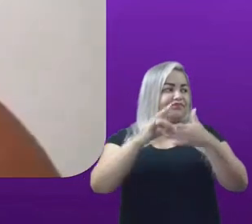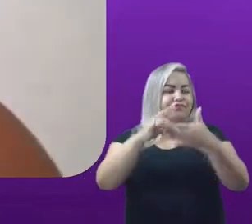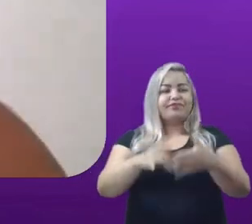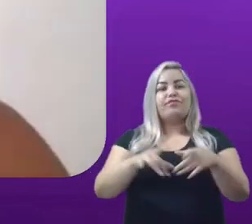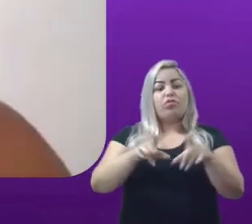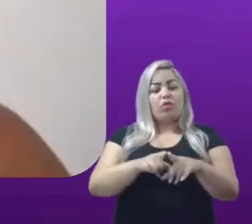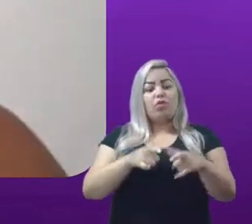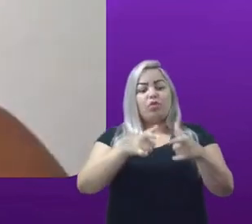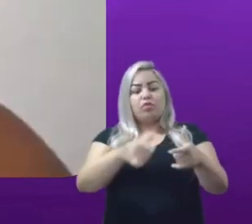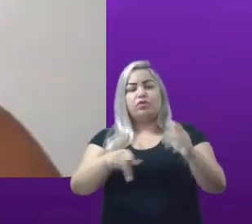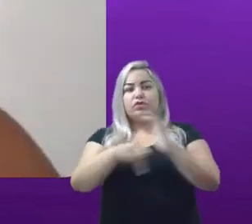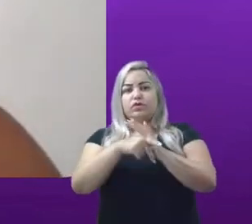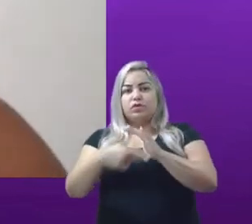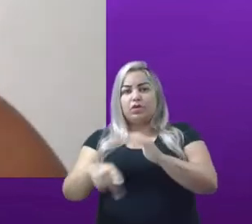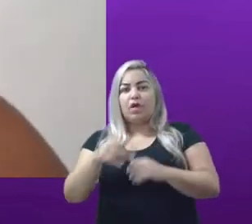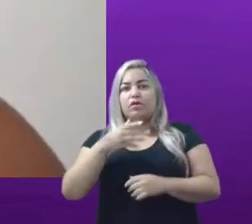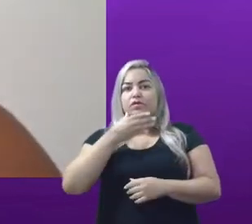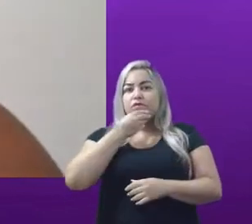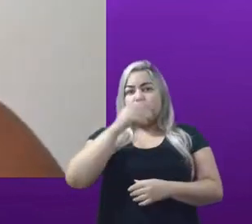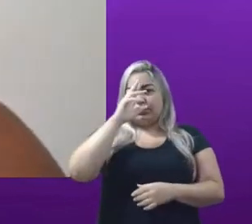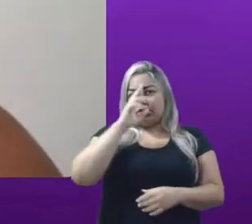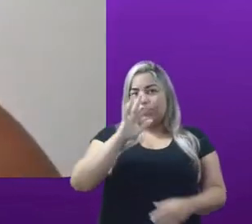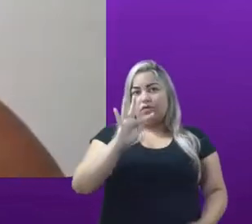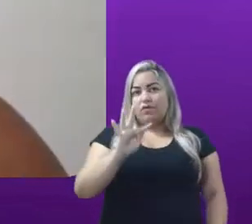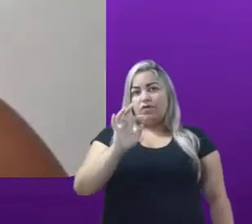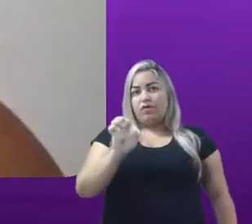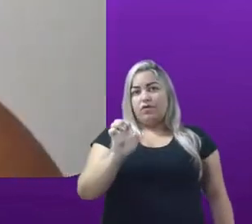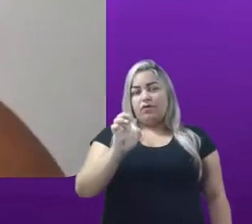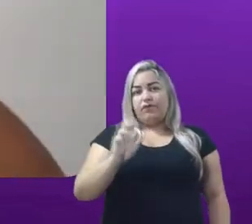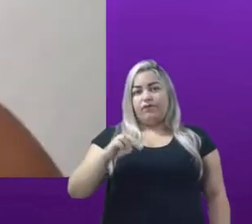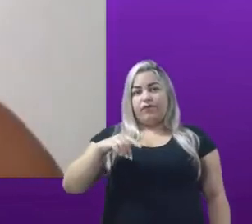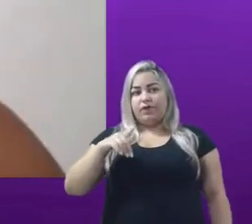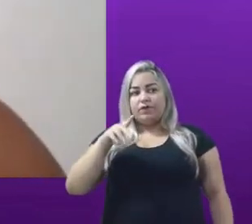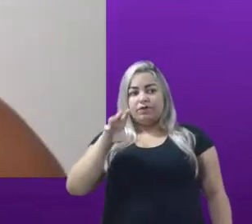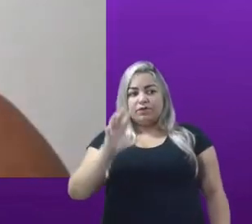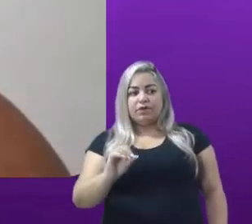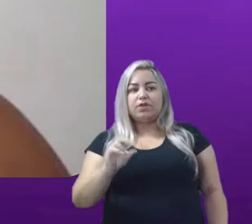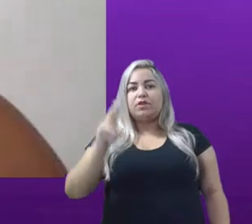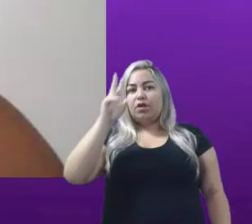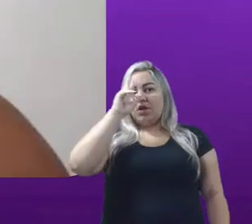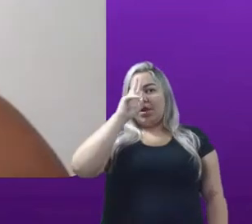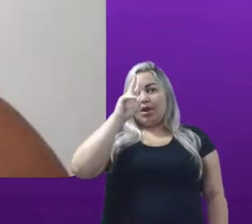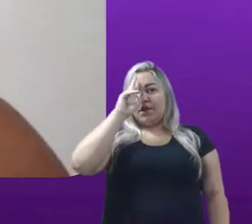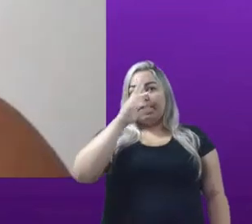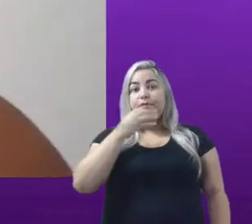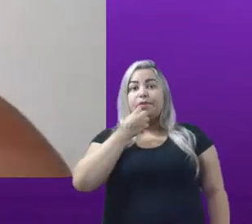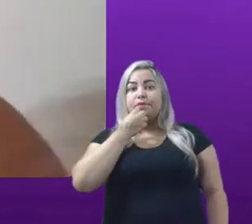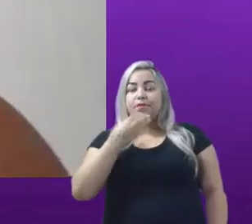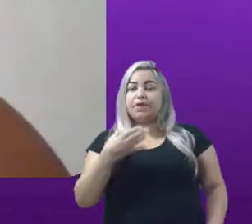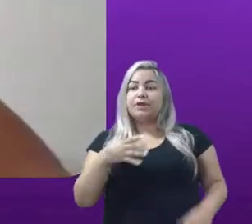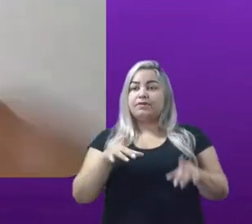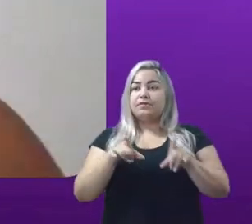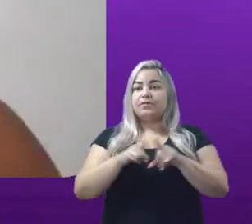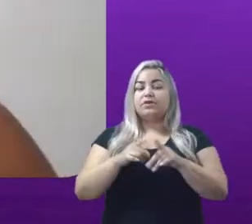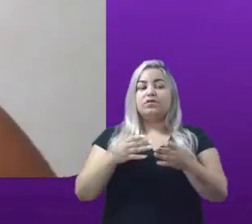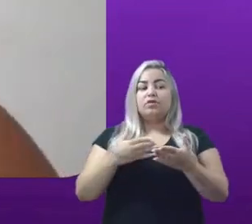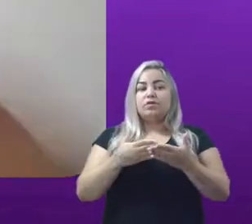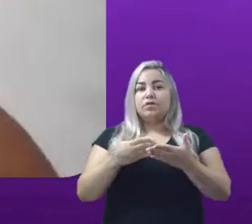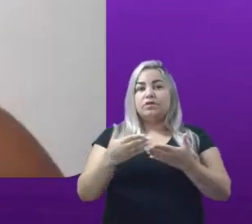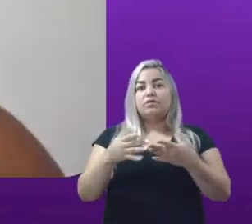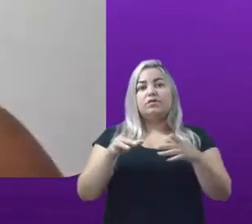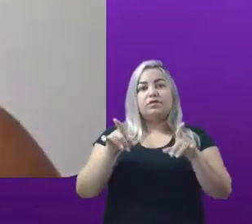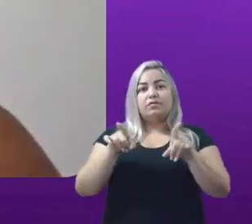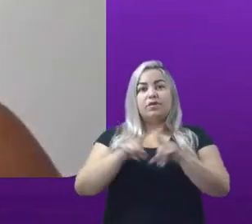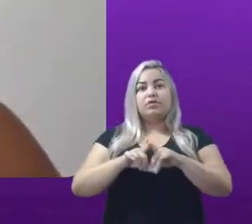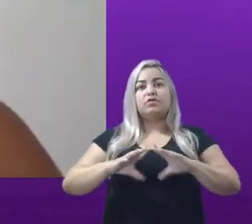locais, né, o senhor Fernando Lima, eu lembro muito bem que assim que a gente iniciou, né, a gente